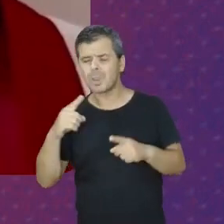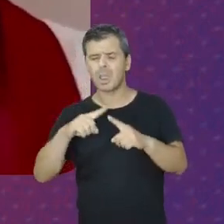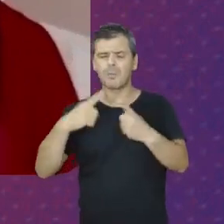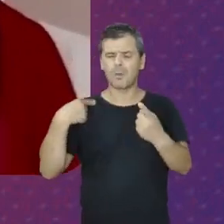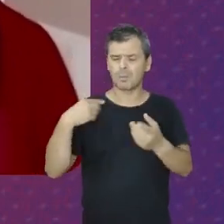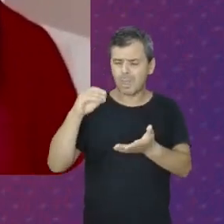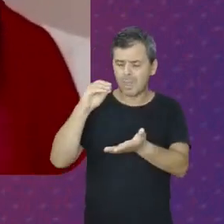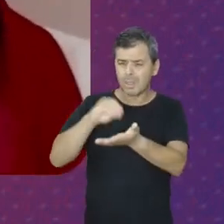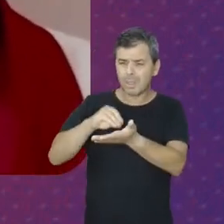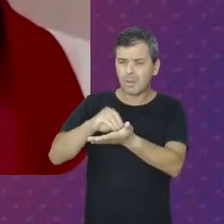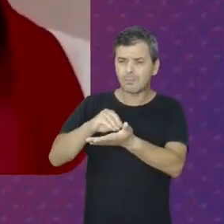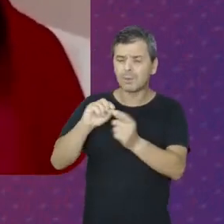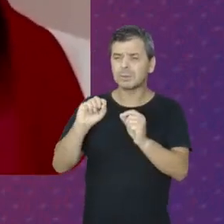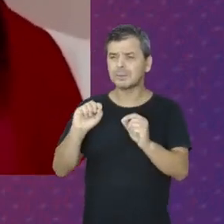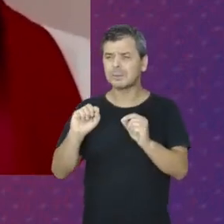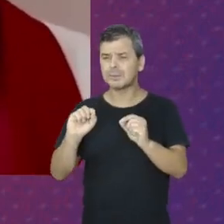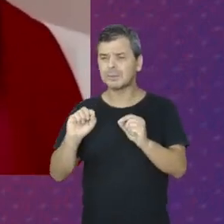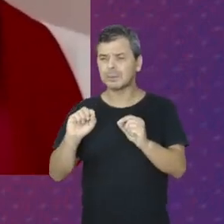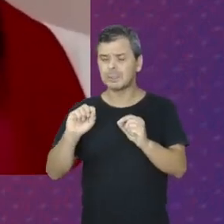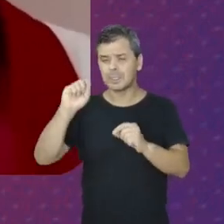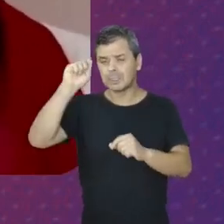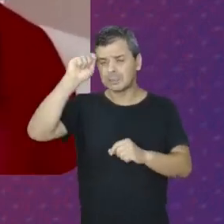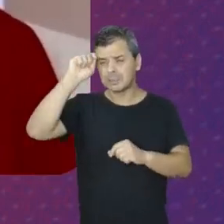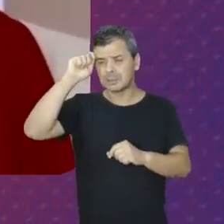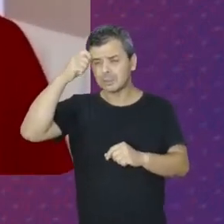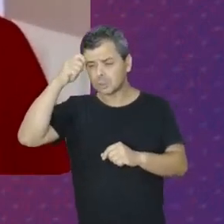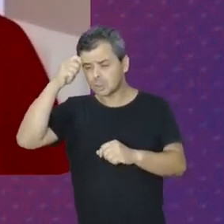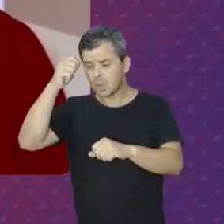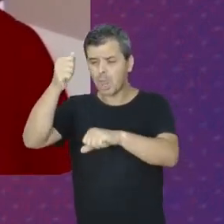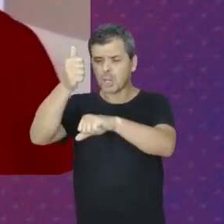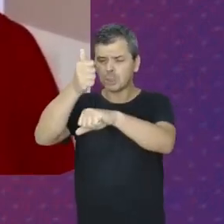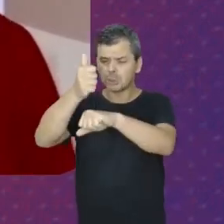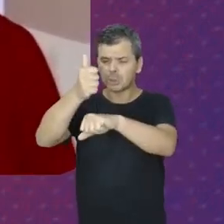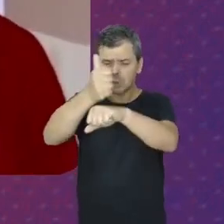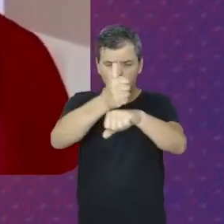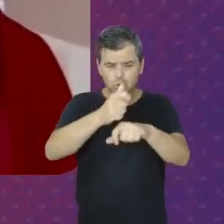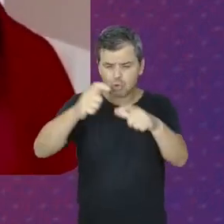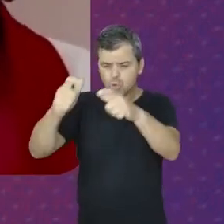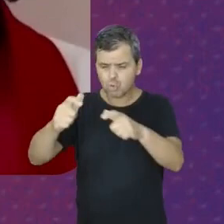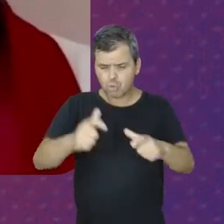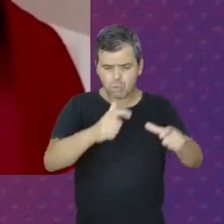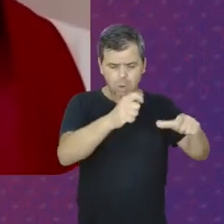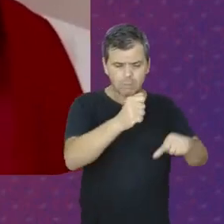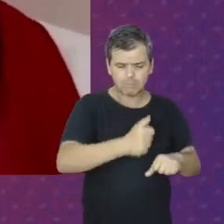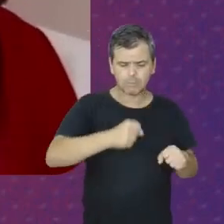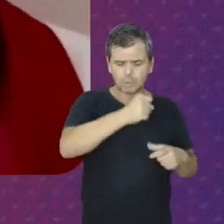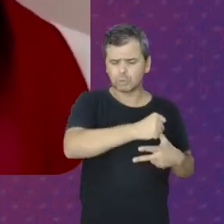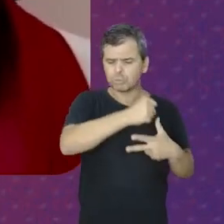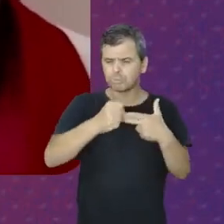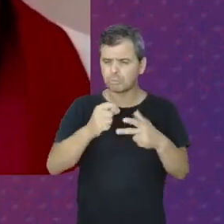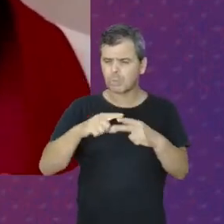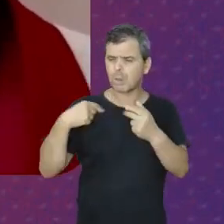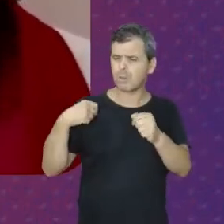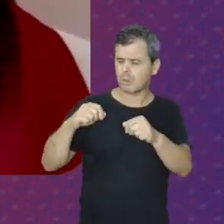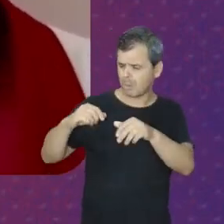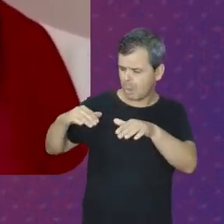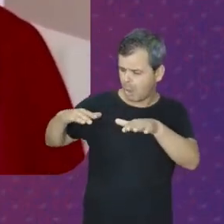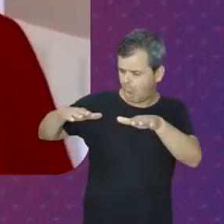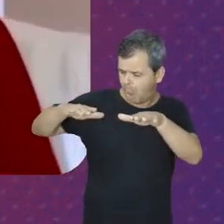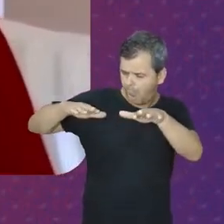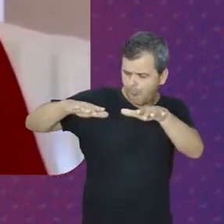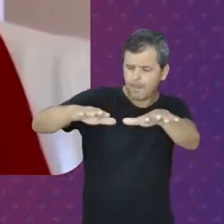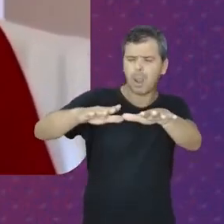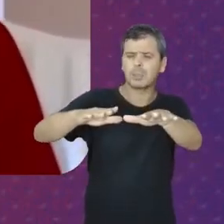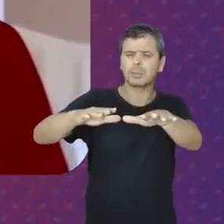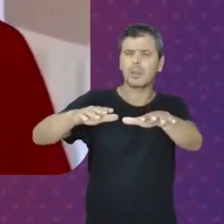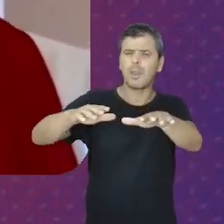da falta de negros em espaços de poder, diante das marchas feitas pelas mulheres